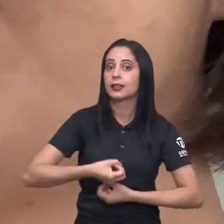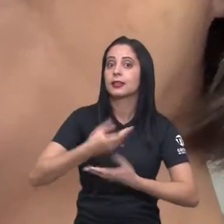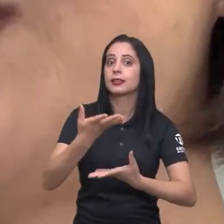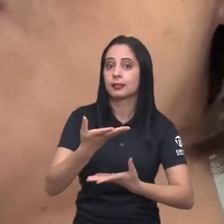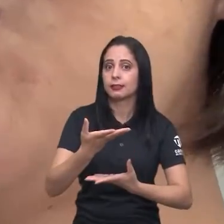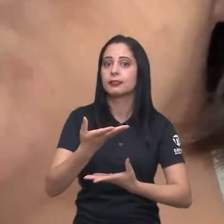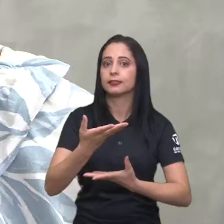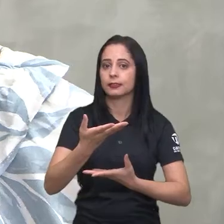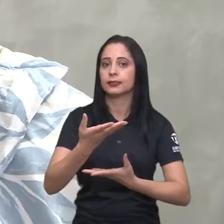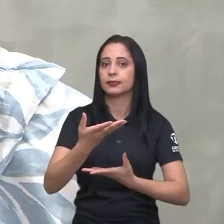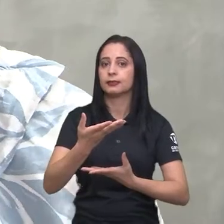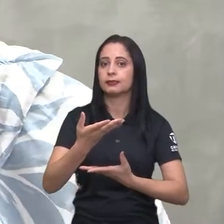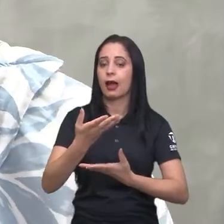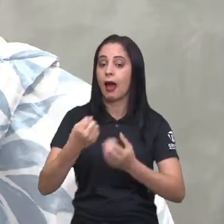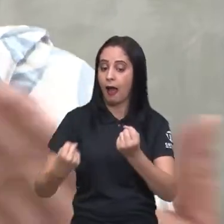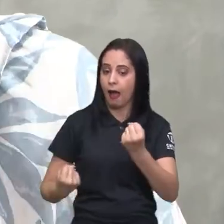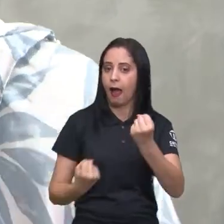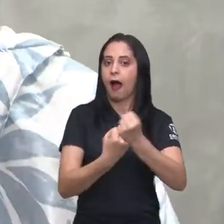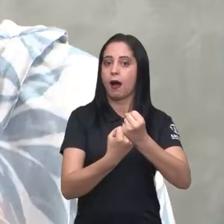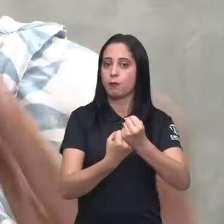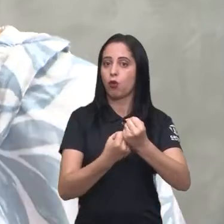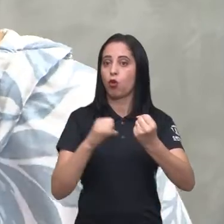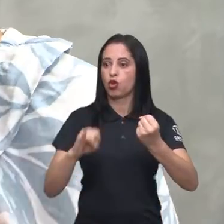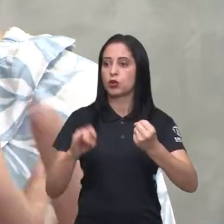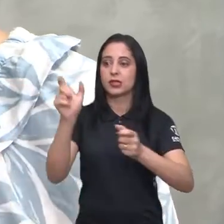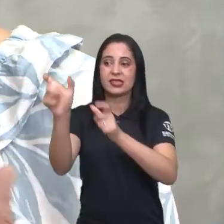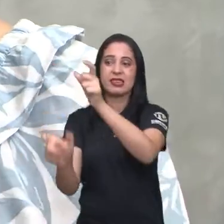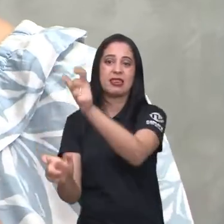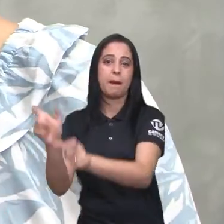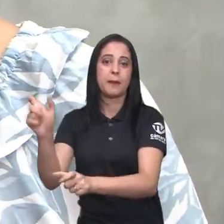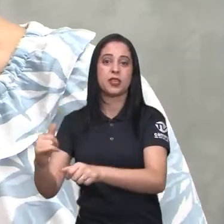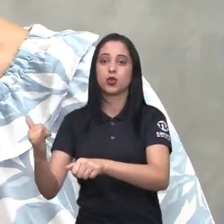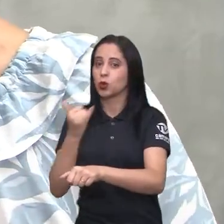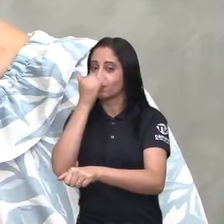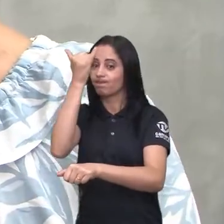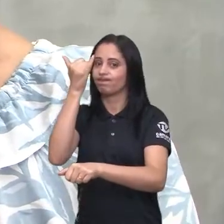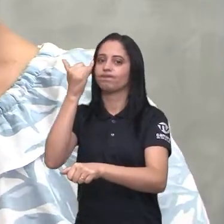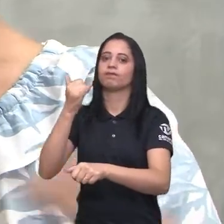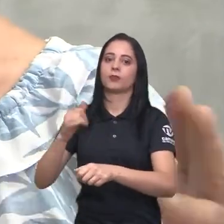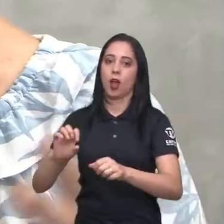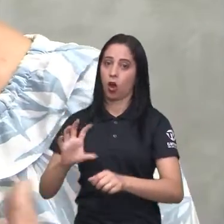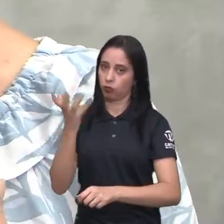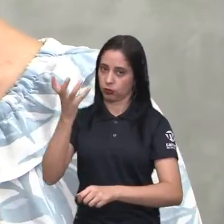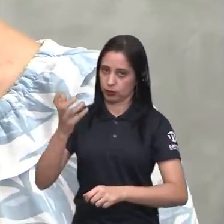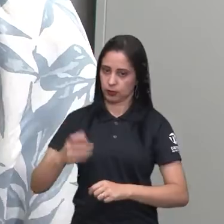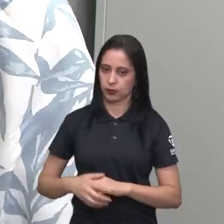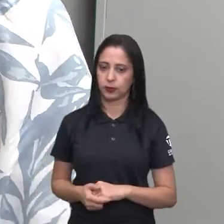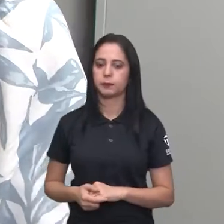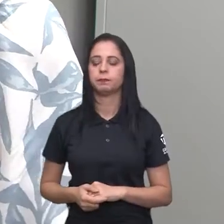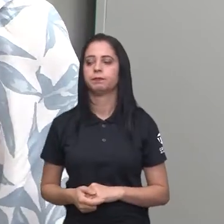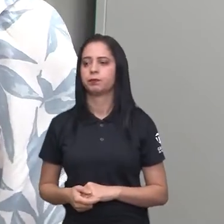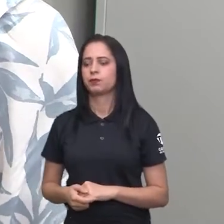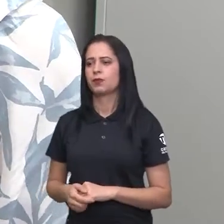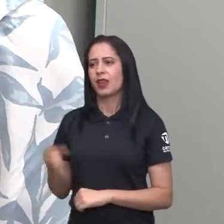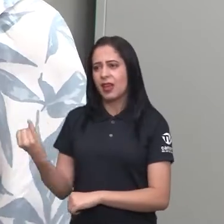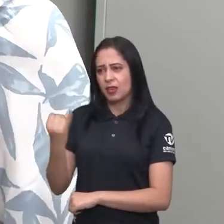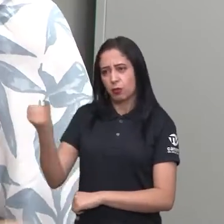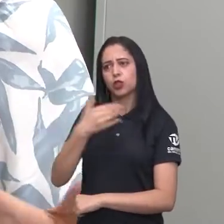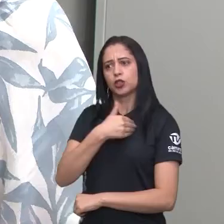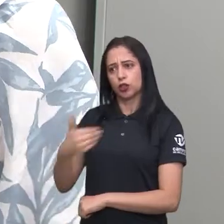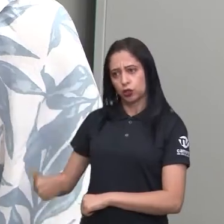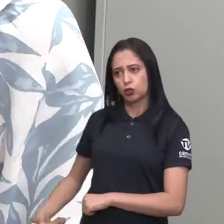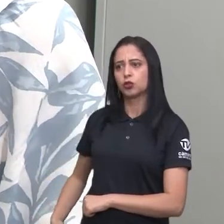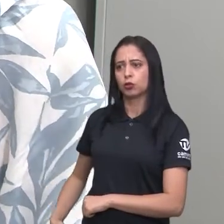garantias ao funcionário que sofreu algum acidente de trabalho ou sequelas pelo esforço de alguma função. É importante que o